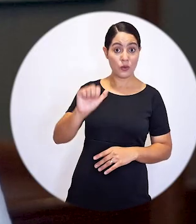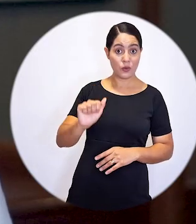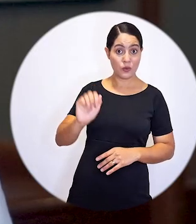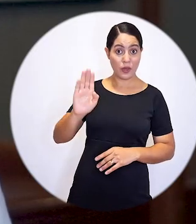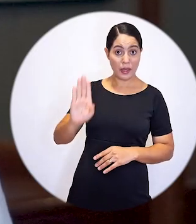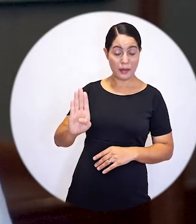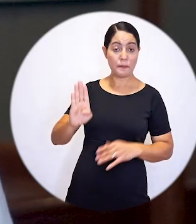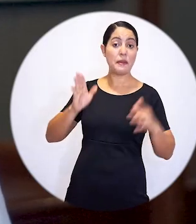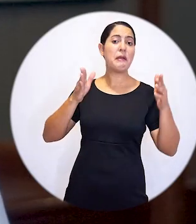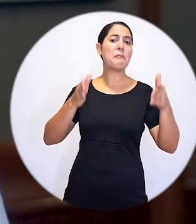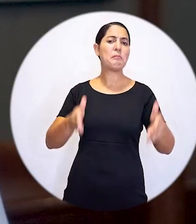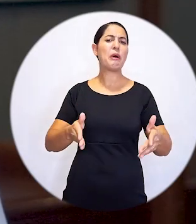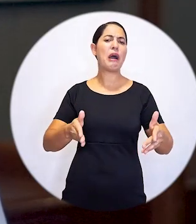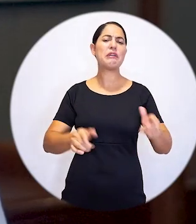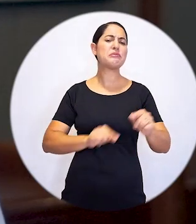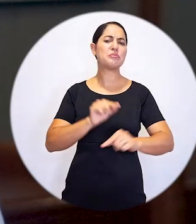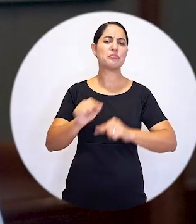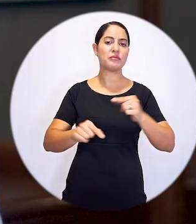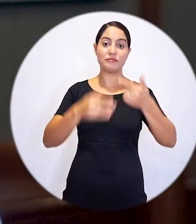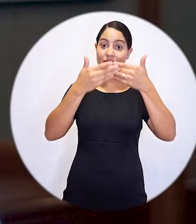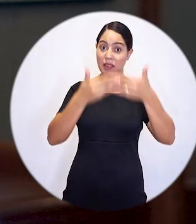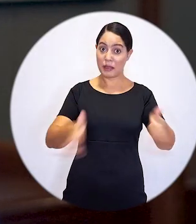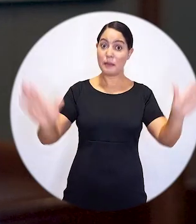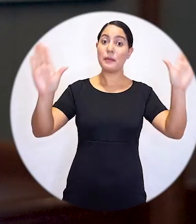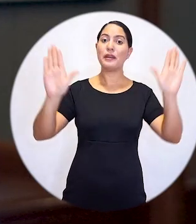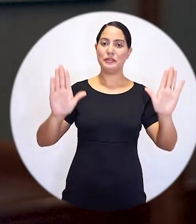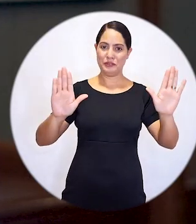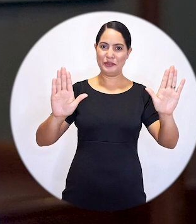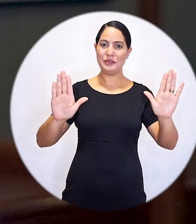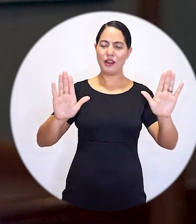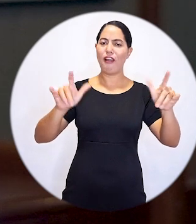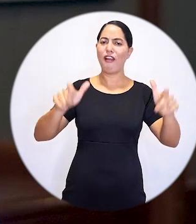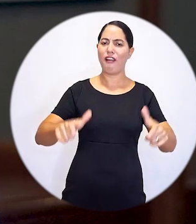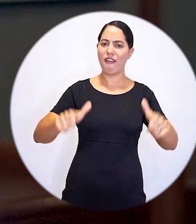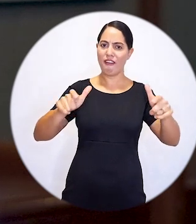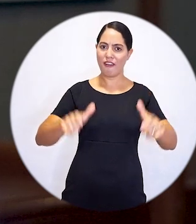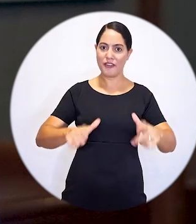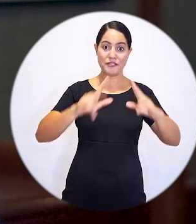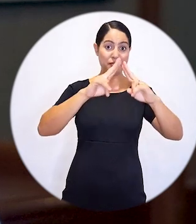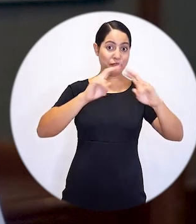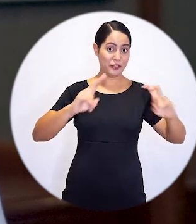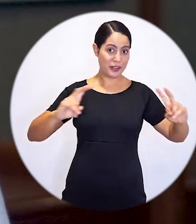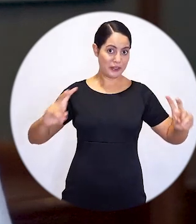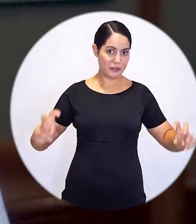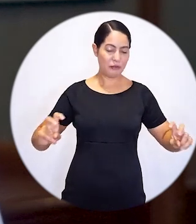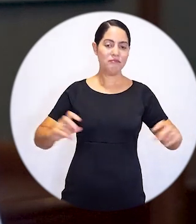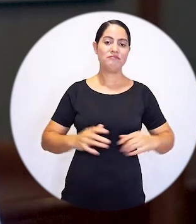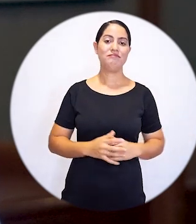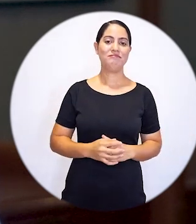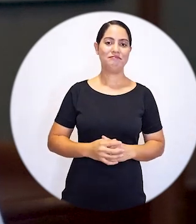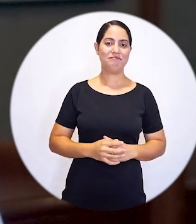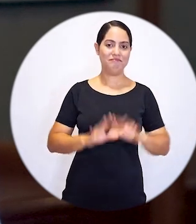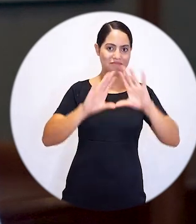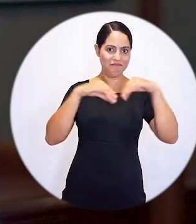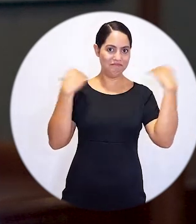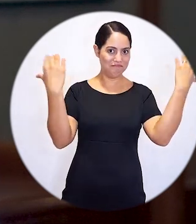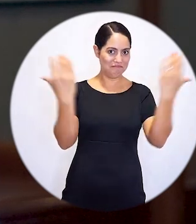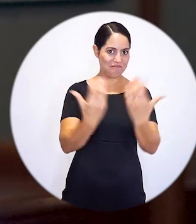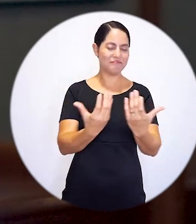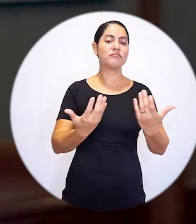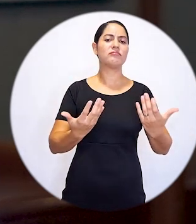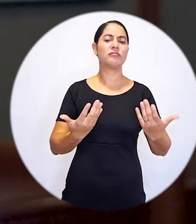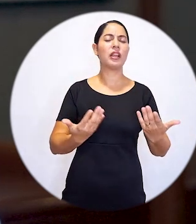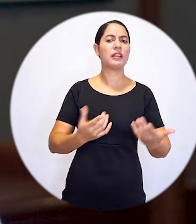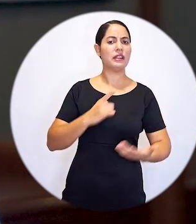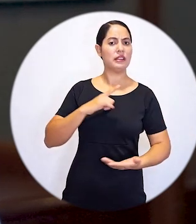A OAB Nacional participou da abertura do 10º Congresso de Processo Civil de Florianópolis. Na ocasião, o